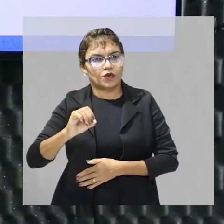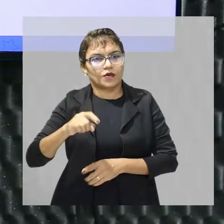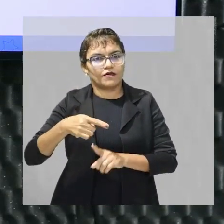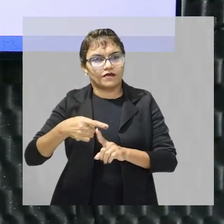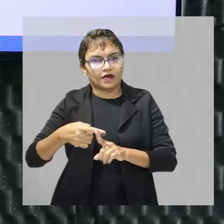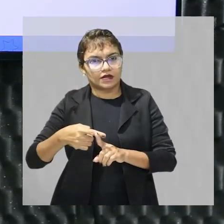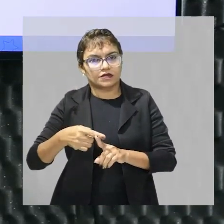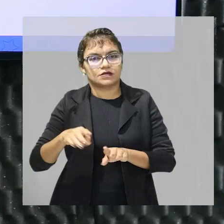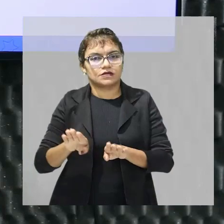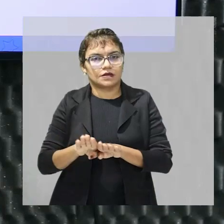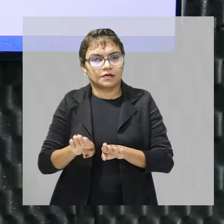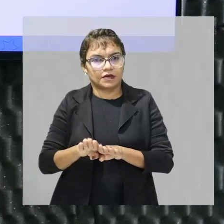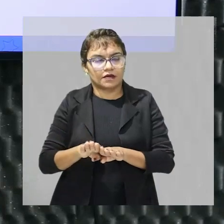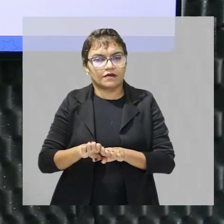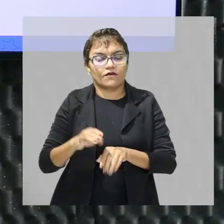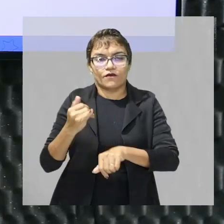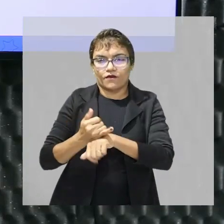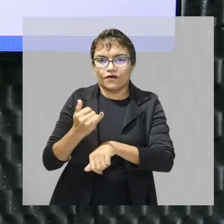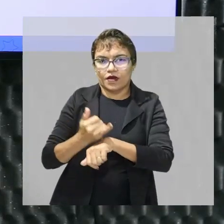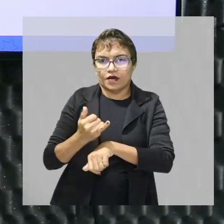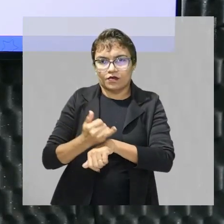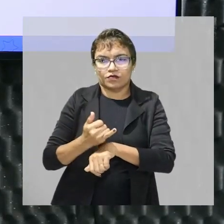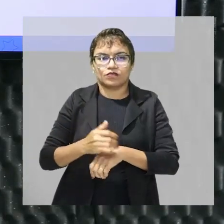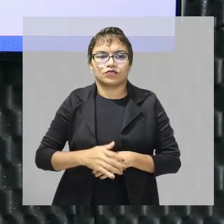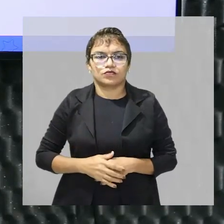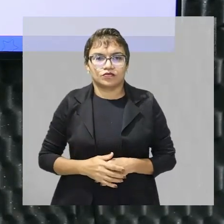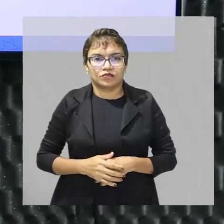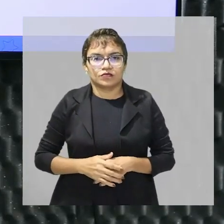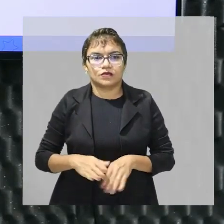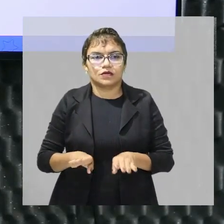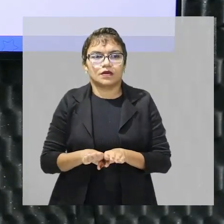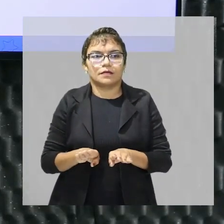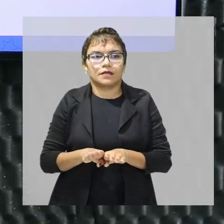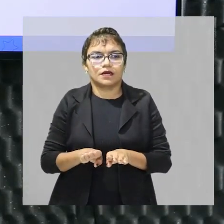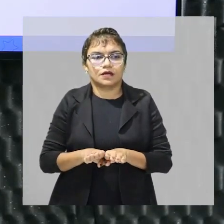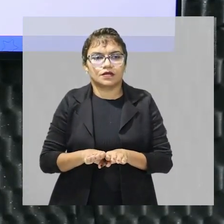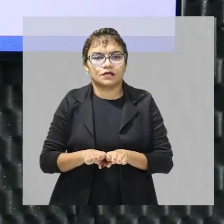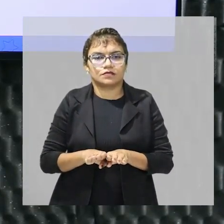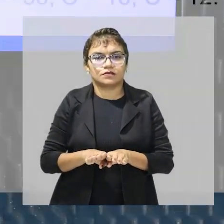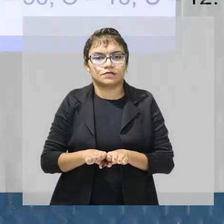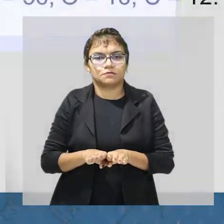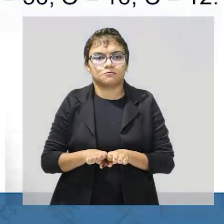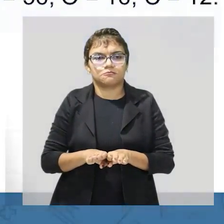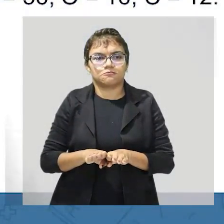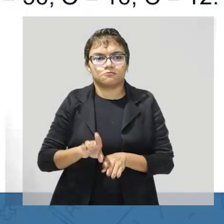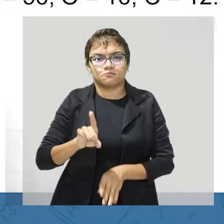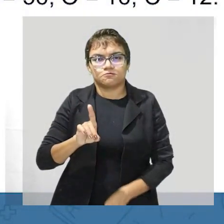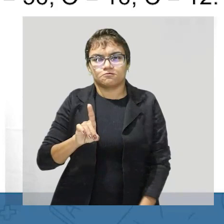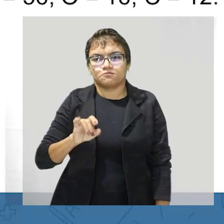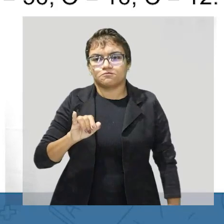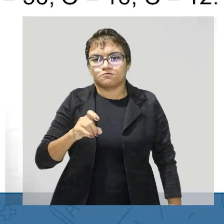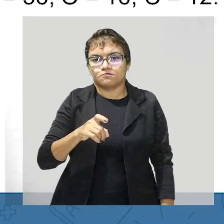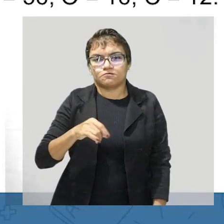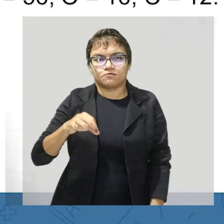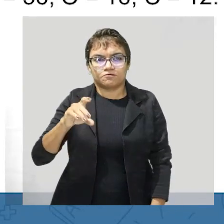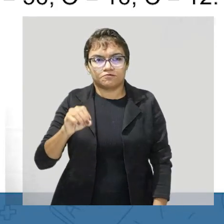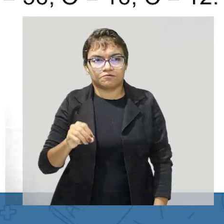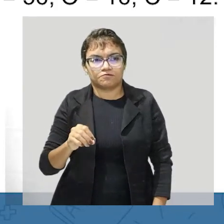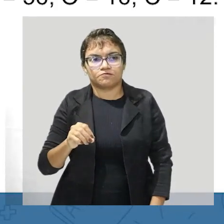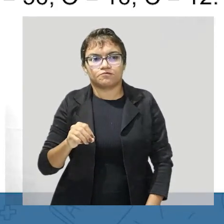o ferro, né, o ferro metálico, mais o dióxido de carbono. Observem que a reação já